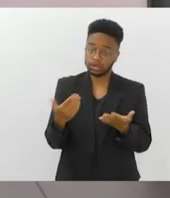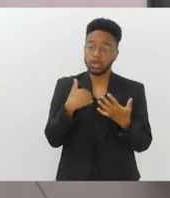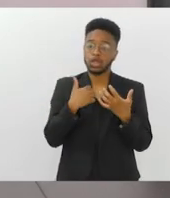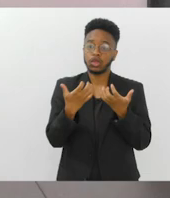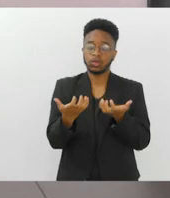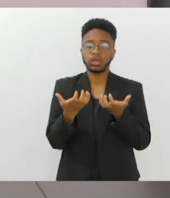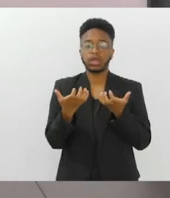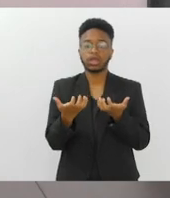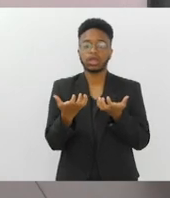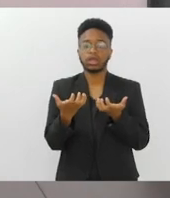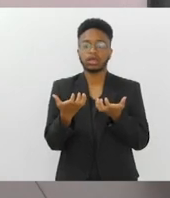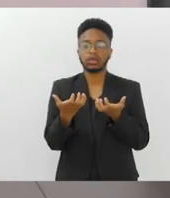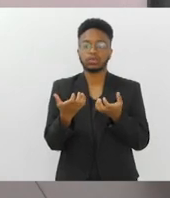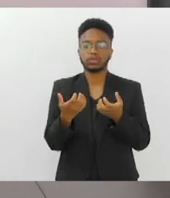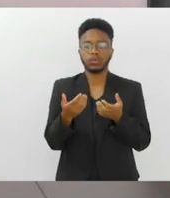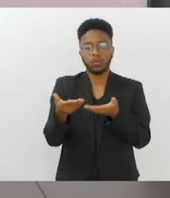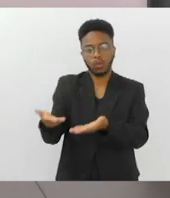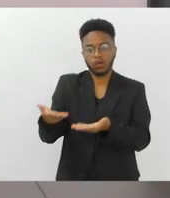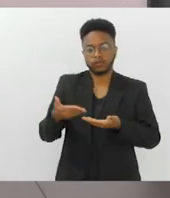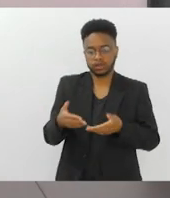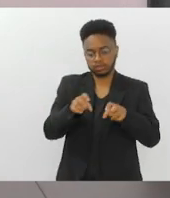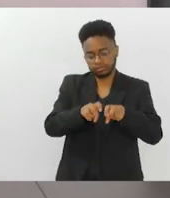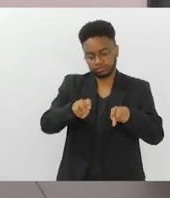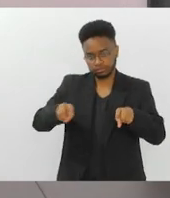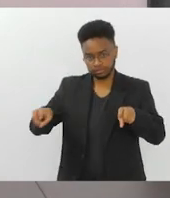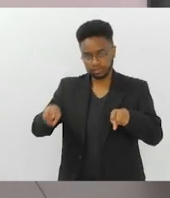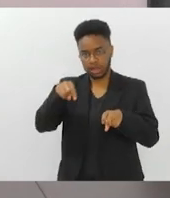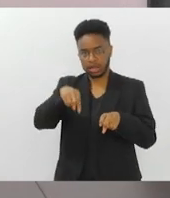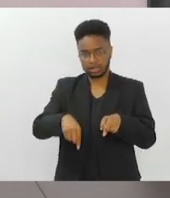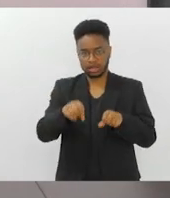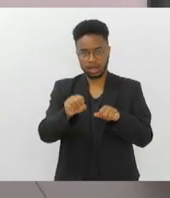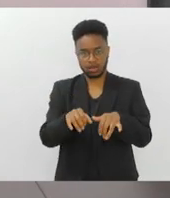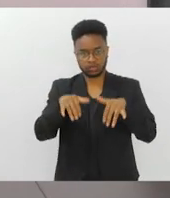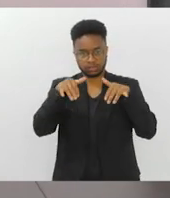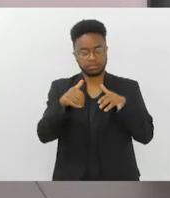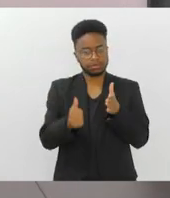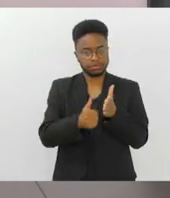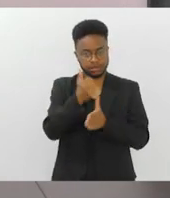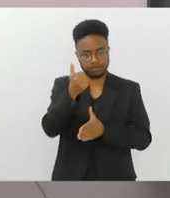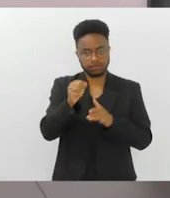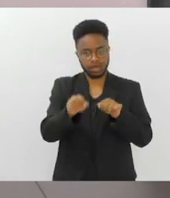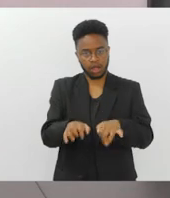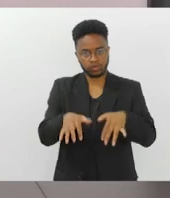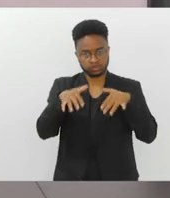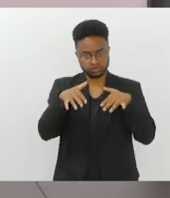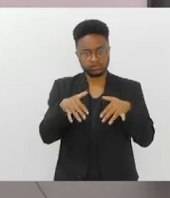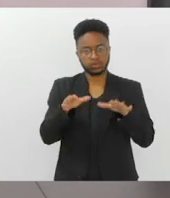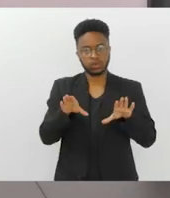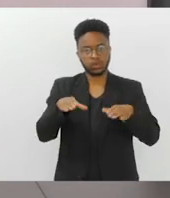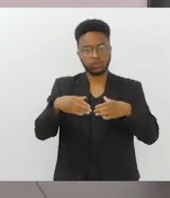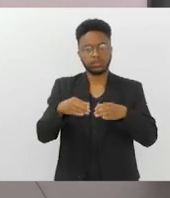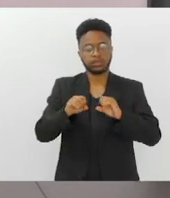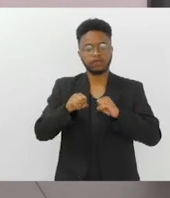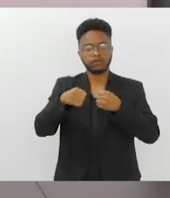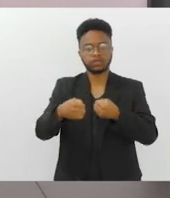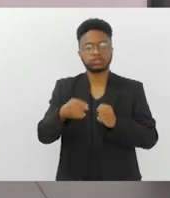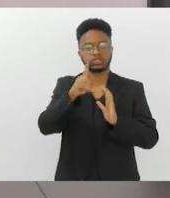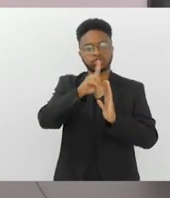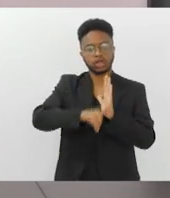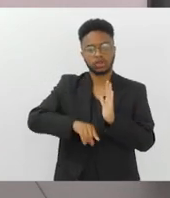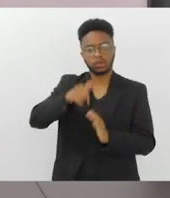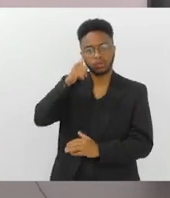de compor a mesa dessa audiência pública, primeira audiência pública da Comissão de Defesa dos Direitos da